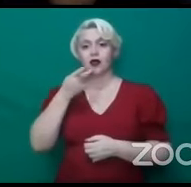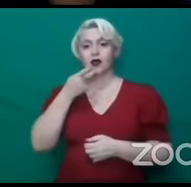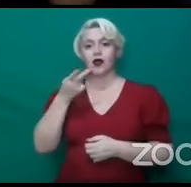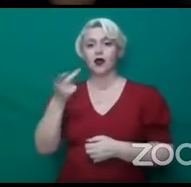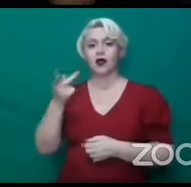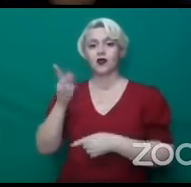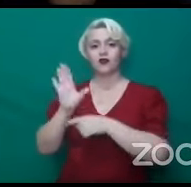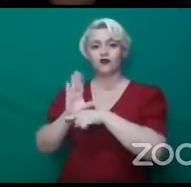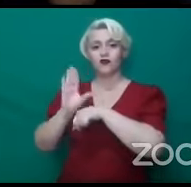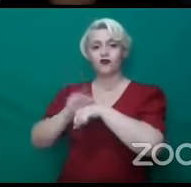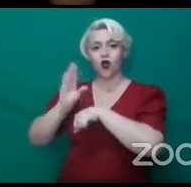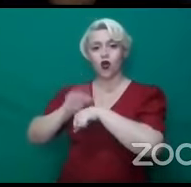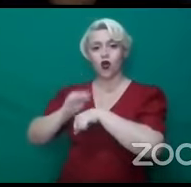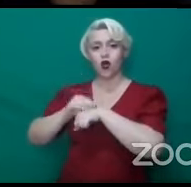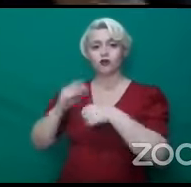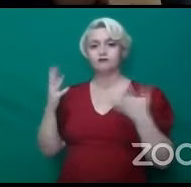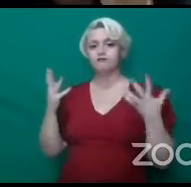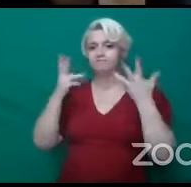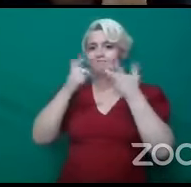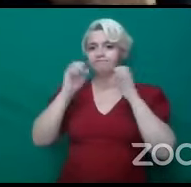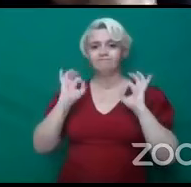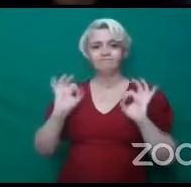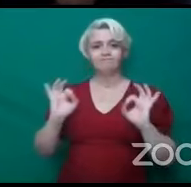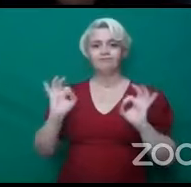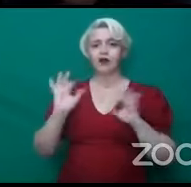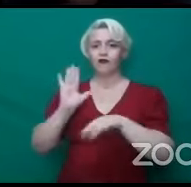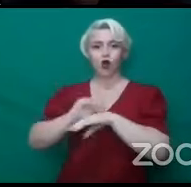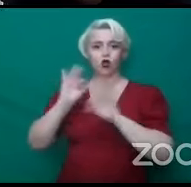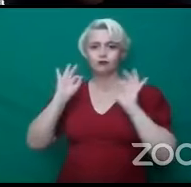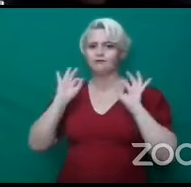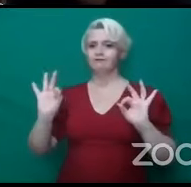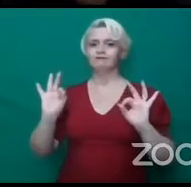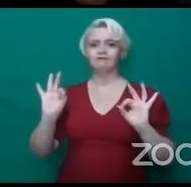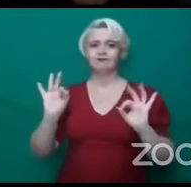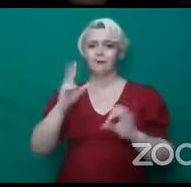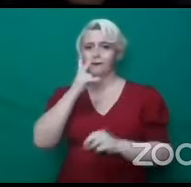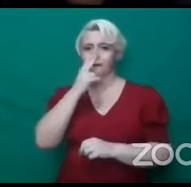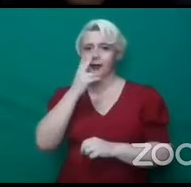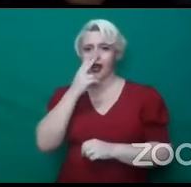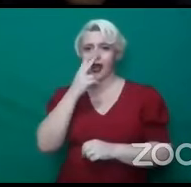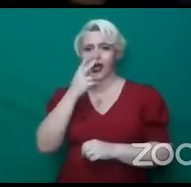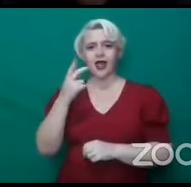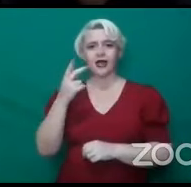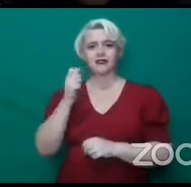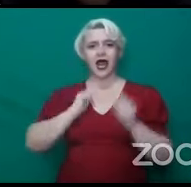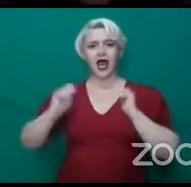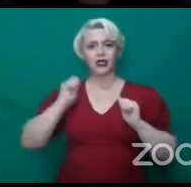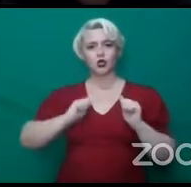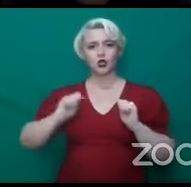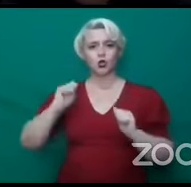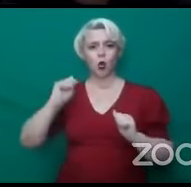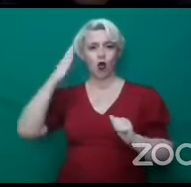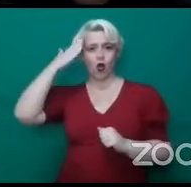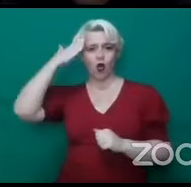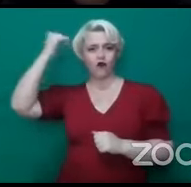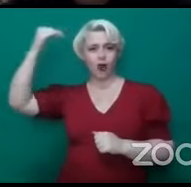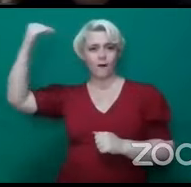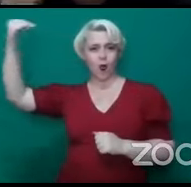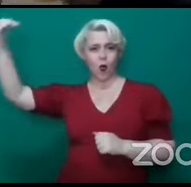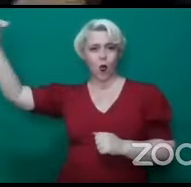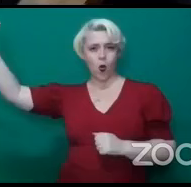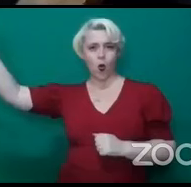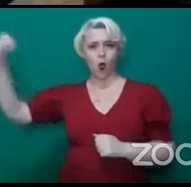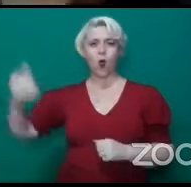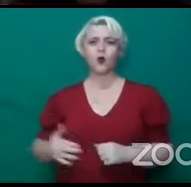viu? A sua foto oficial que você mandou parece um ator de Hollywood, daqueles filmes assim. Que filme é